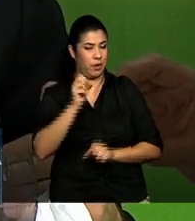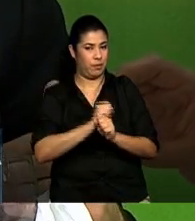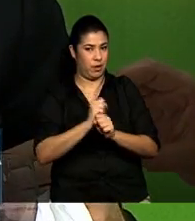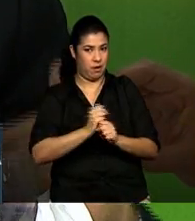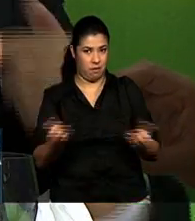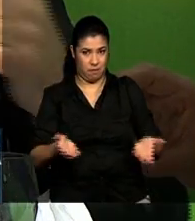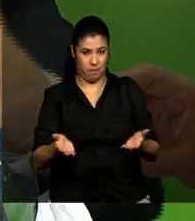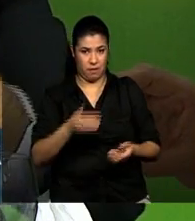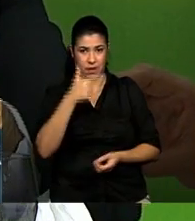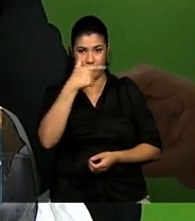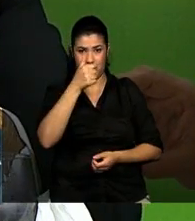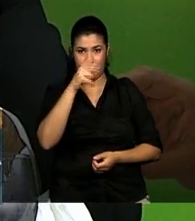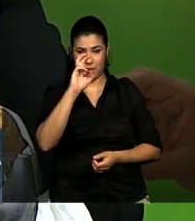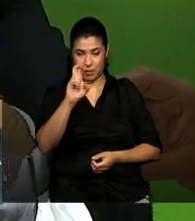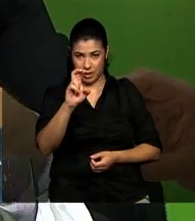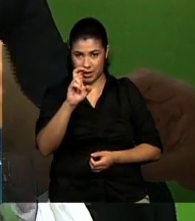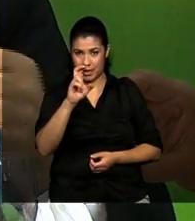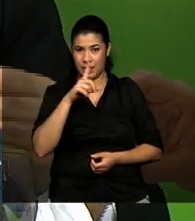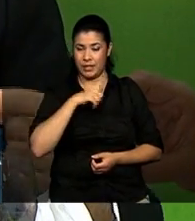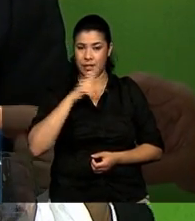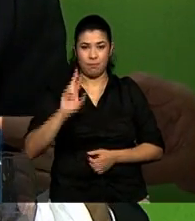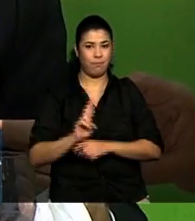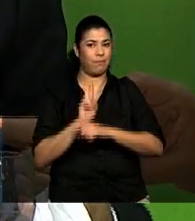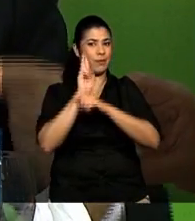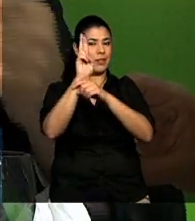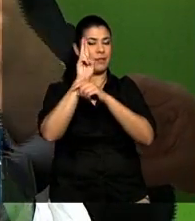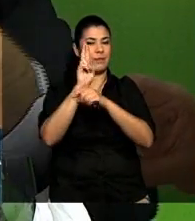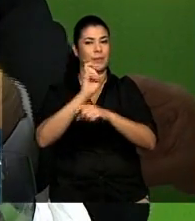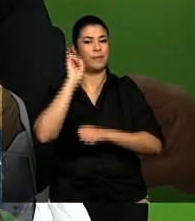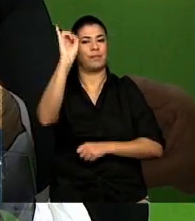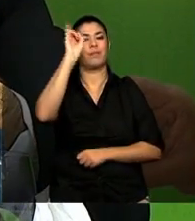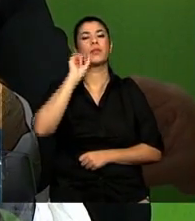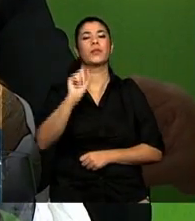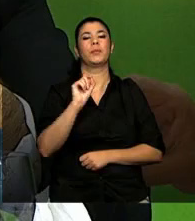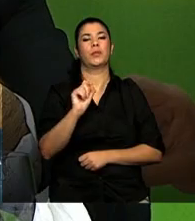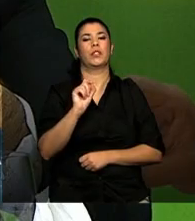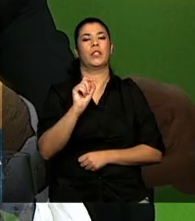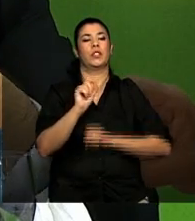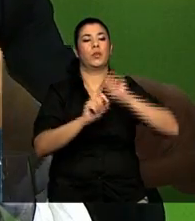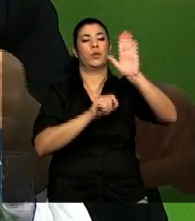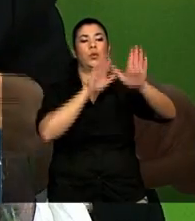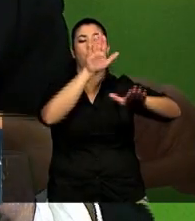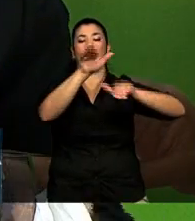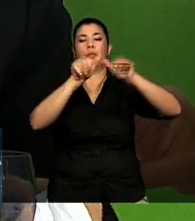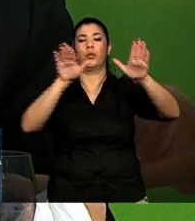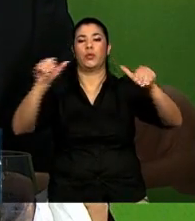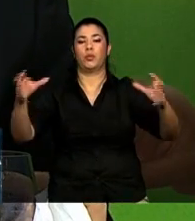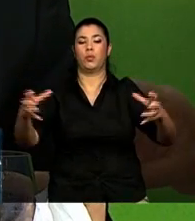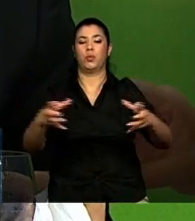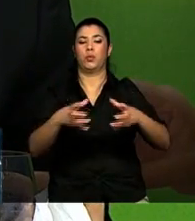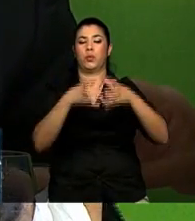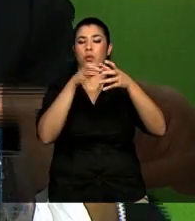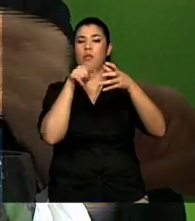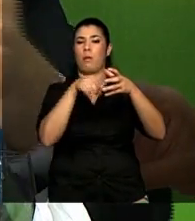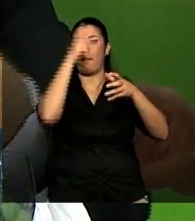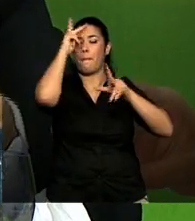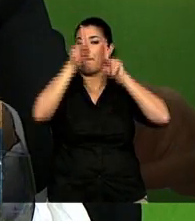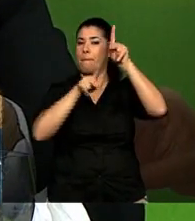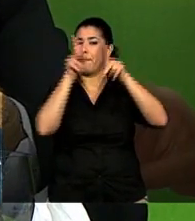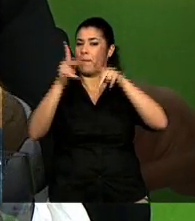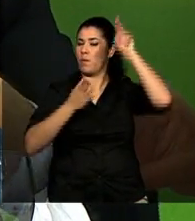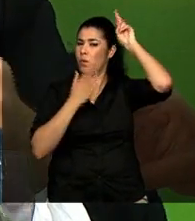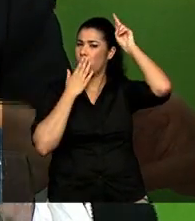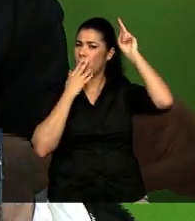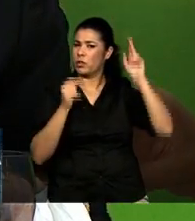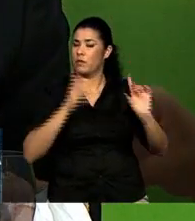referência estratégica fundamental Porque a partir deste chamamento eh que se encontra um grande